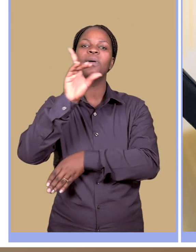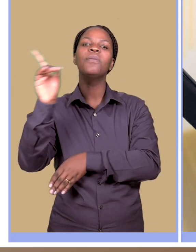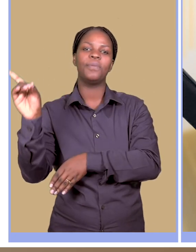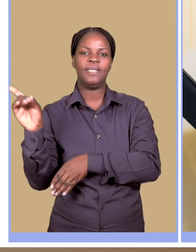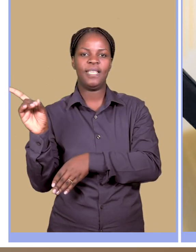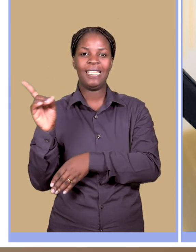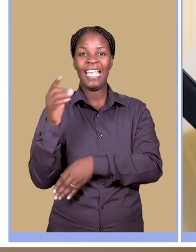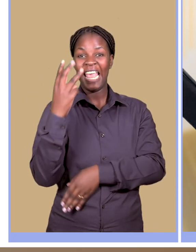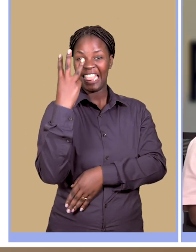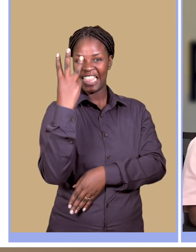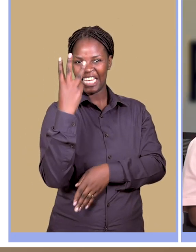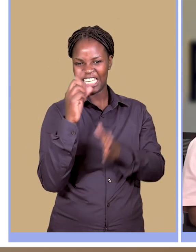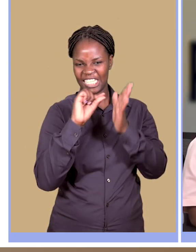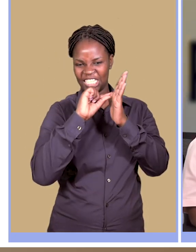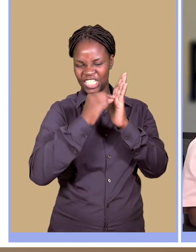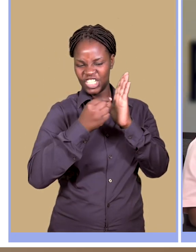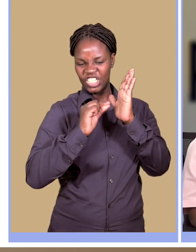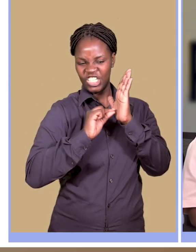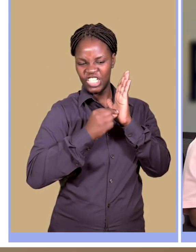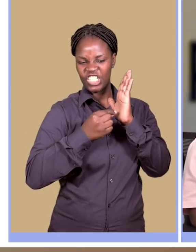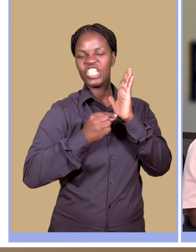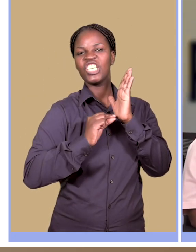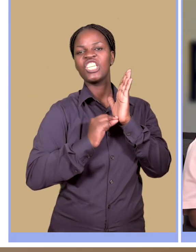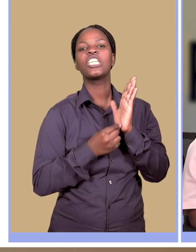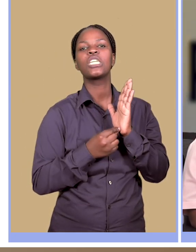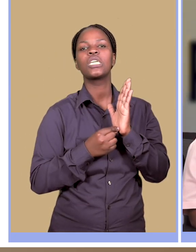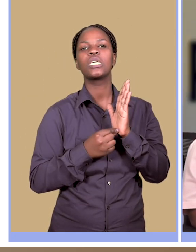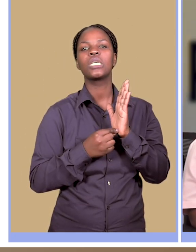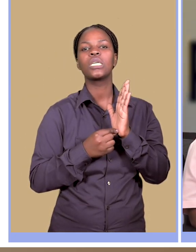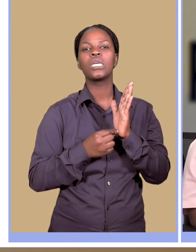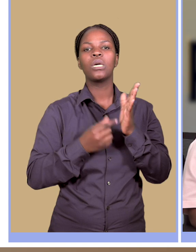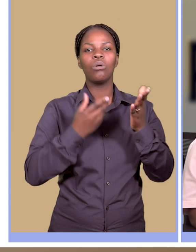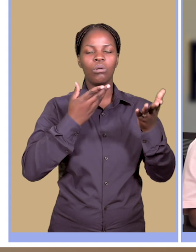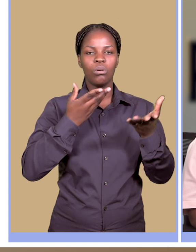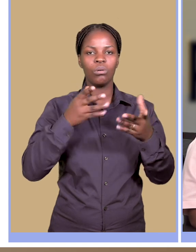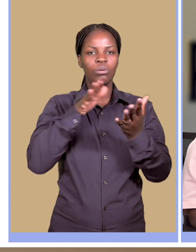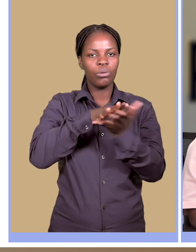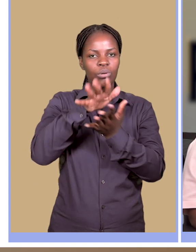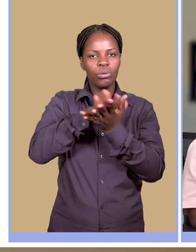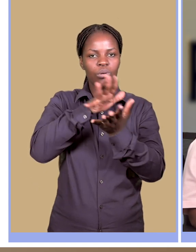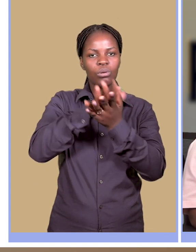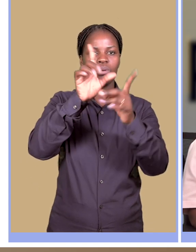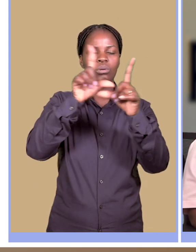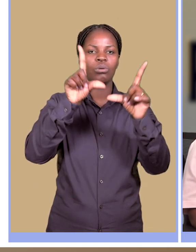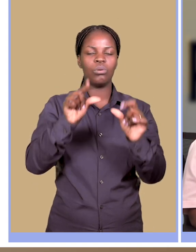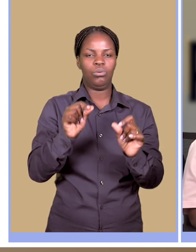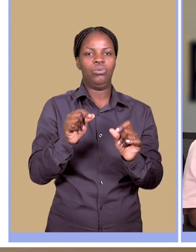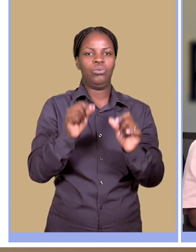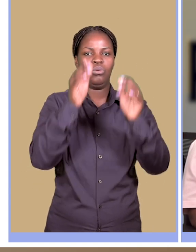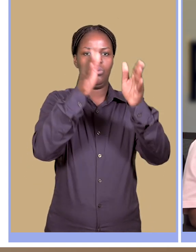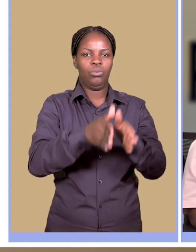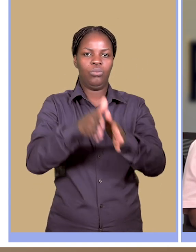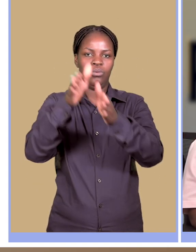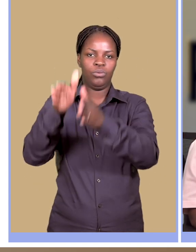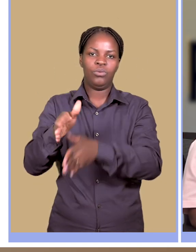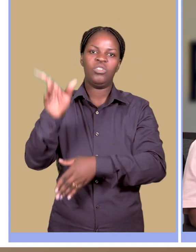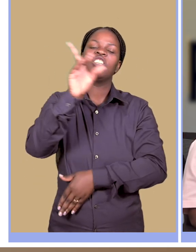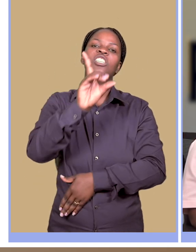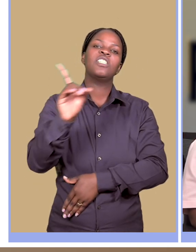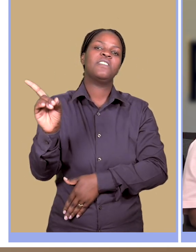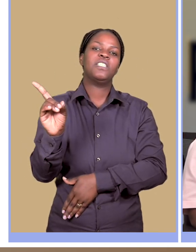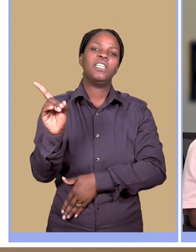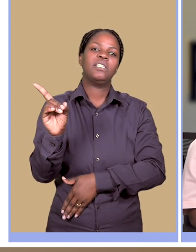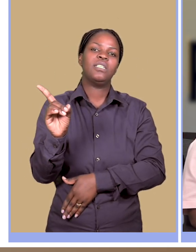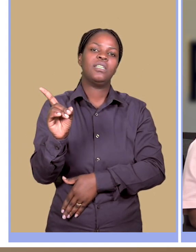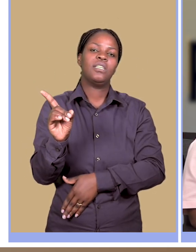menos 3 artigos especificamente a abordar matéria de pessoas com deficiência. Na Constituição, não é fácil encontrar grupos de pessoas